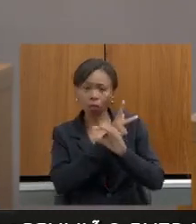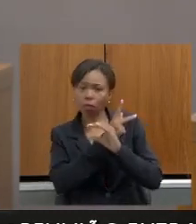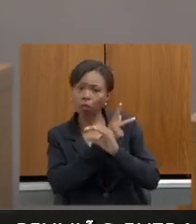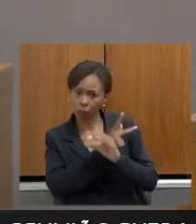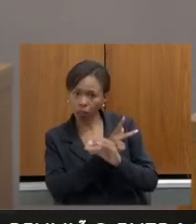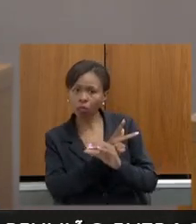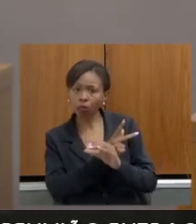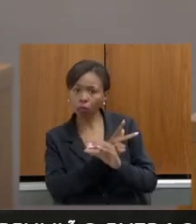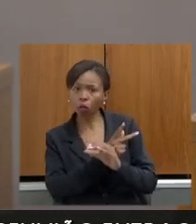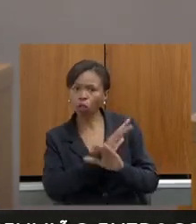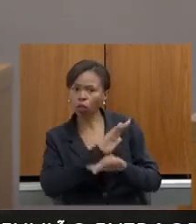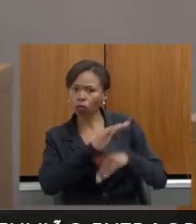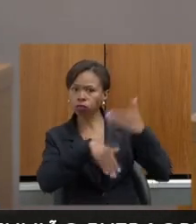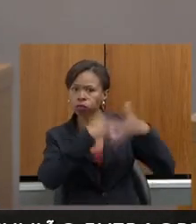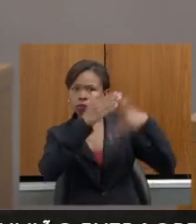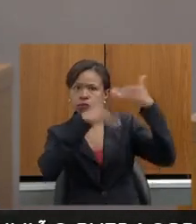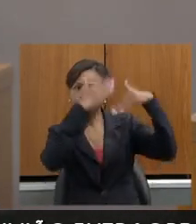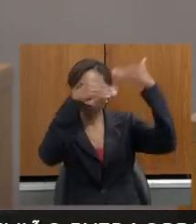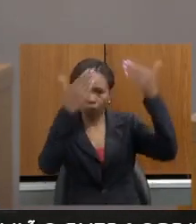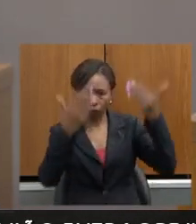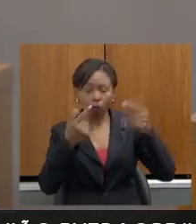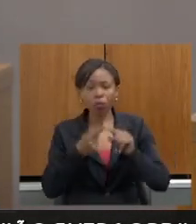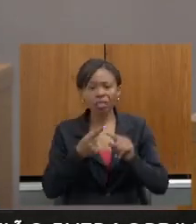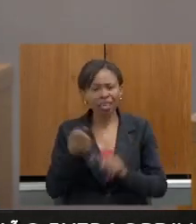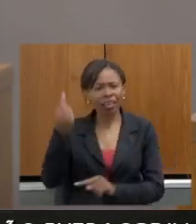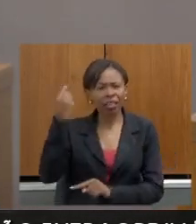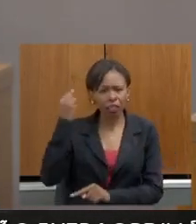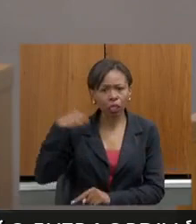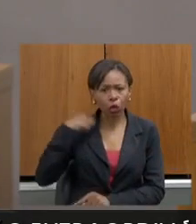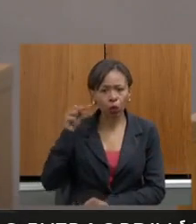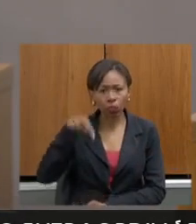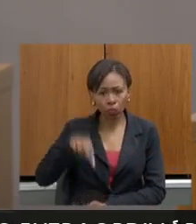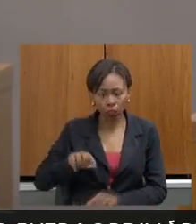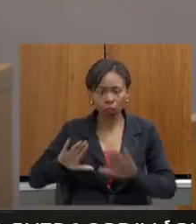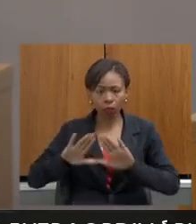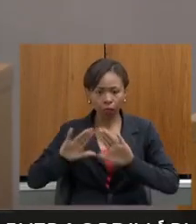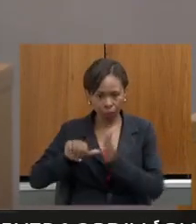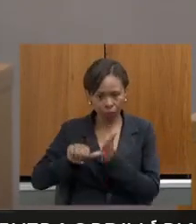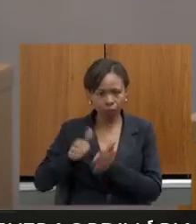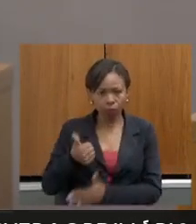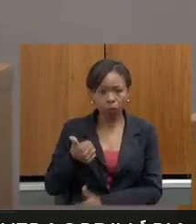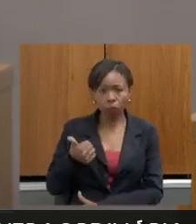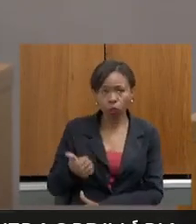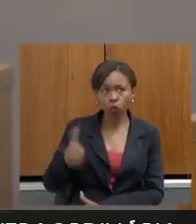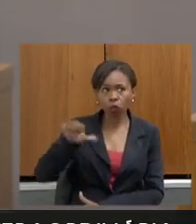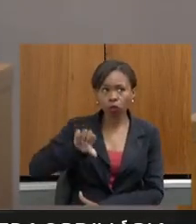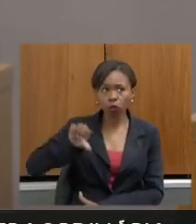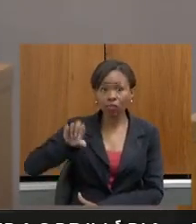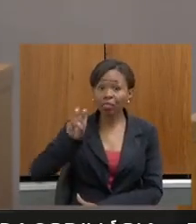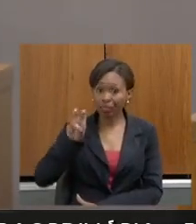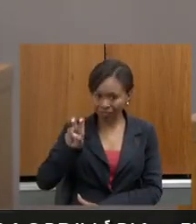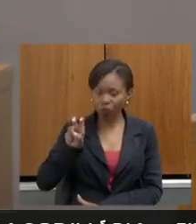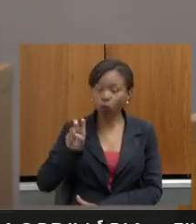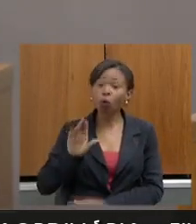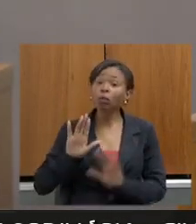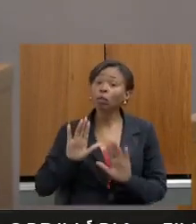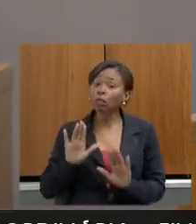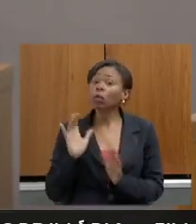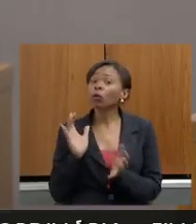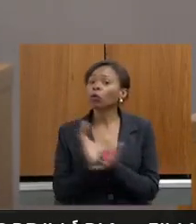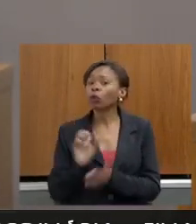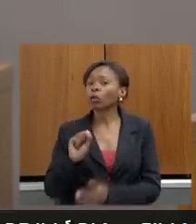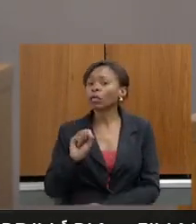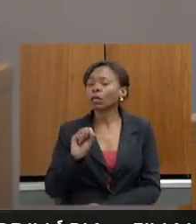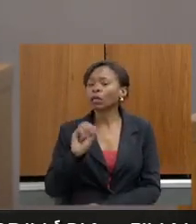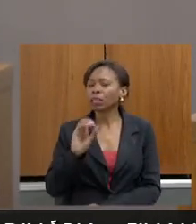porque quando eu cheguei aqui nessa casa e no ano de 1995 oitenta por cento dos